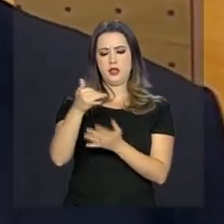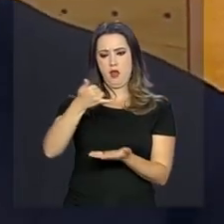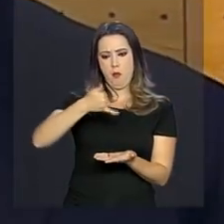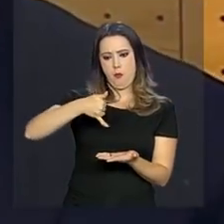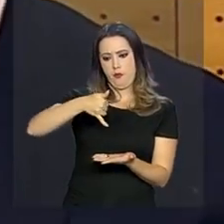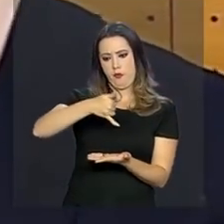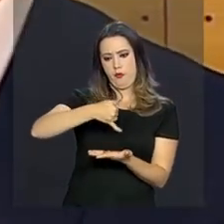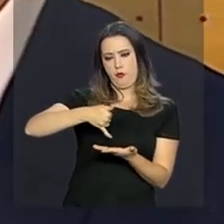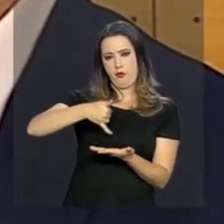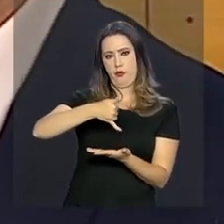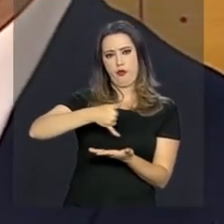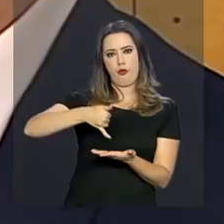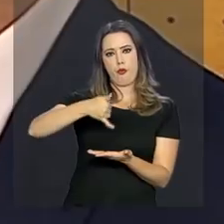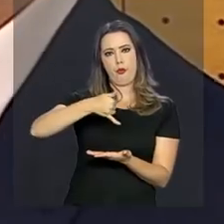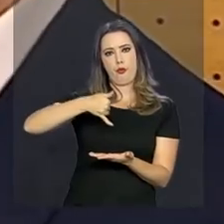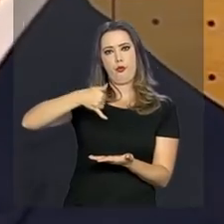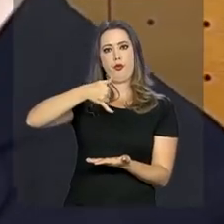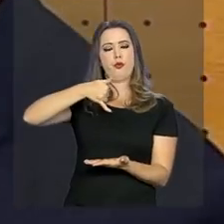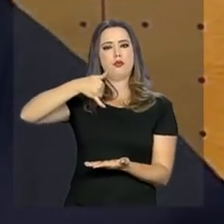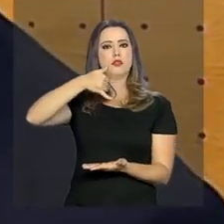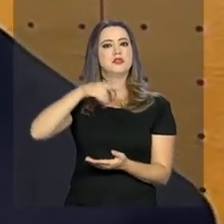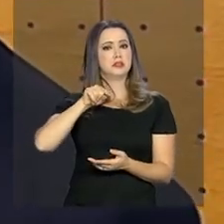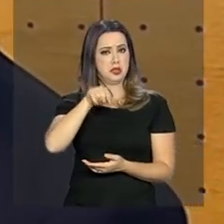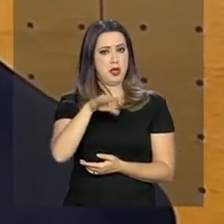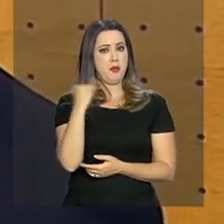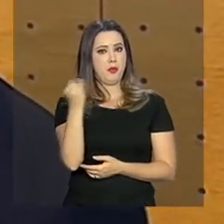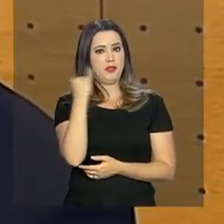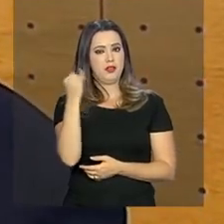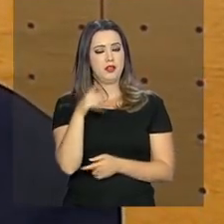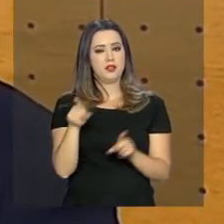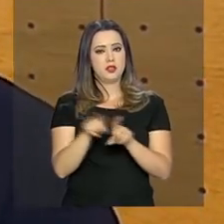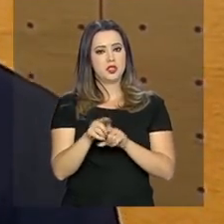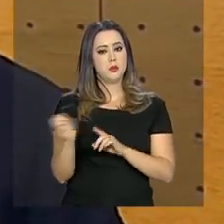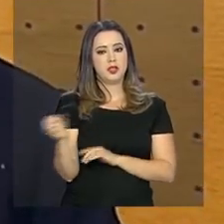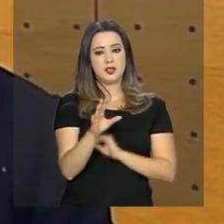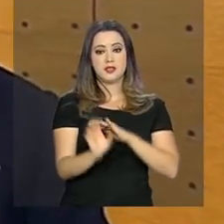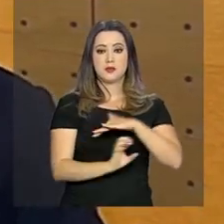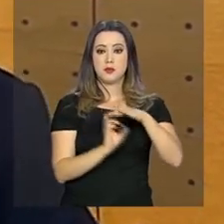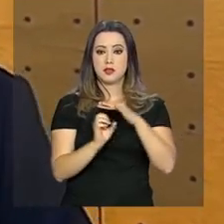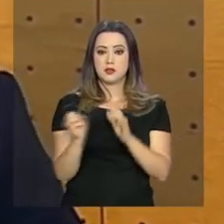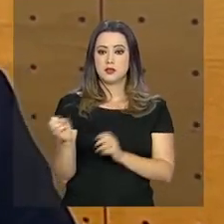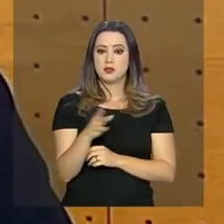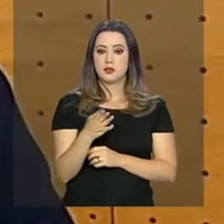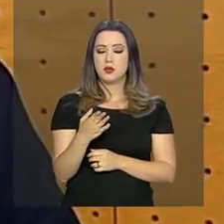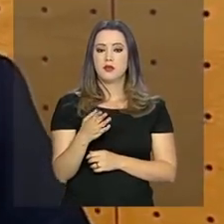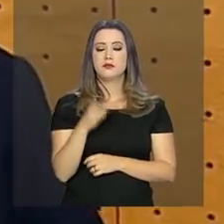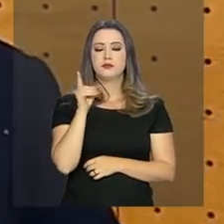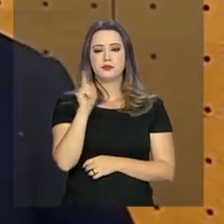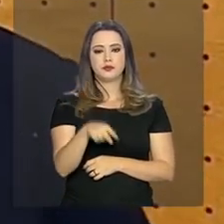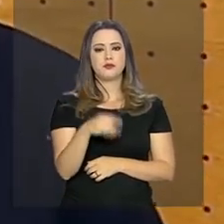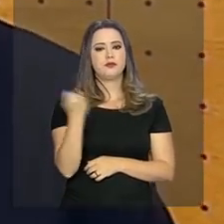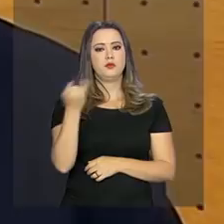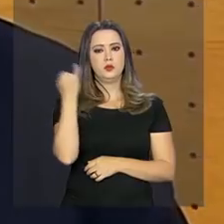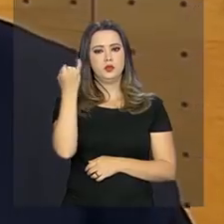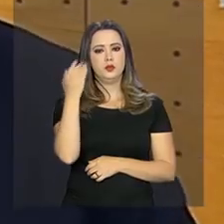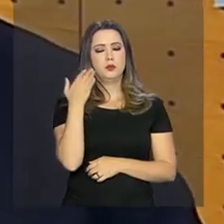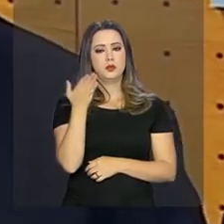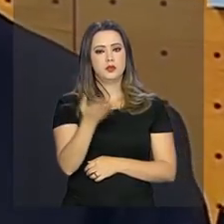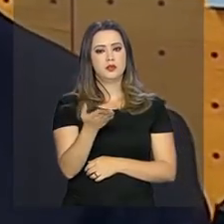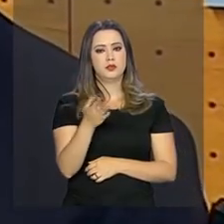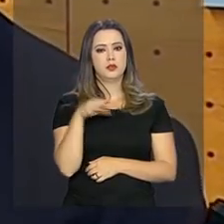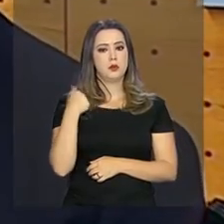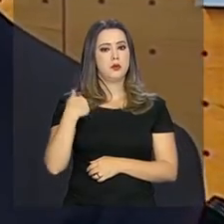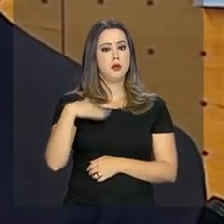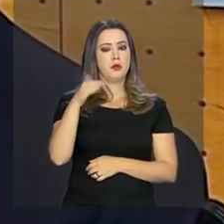que tem os jovens de conhecer o mundo da startup, do mundo da inovação, tem sido um sucesso, mais de